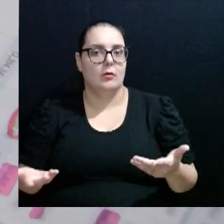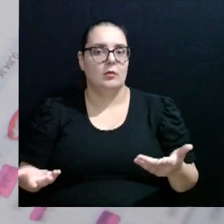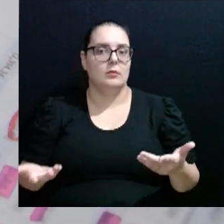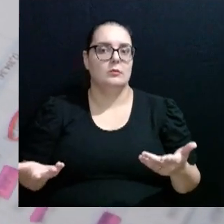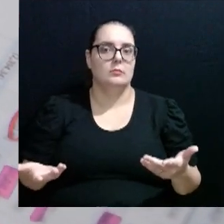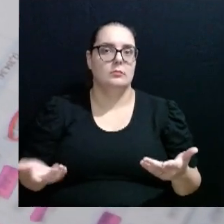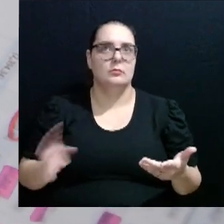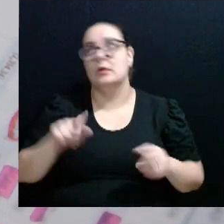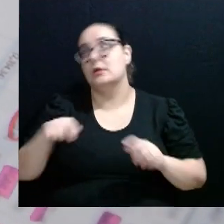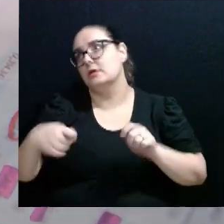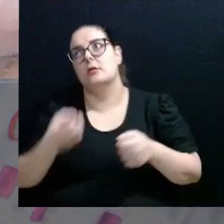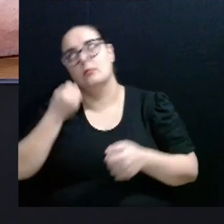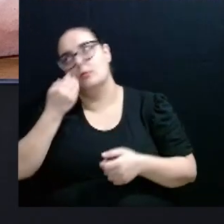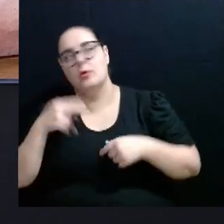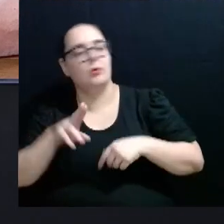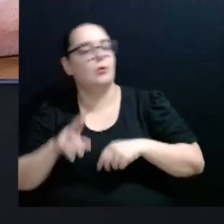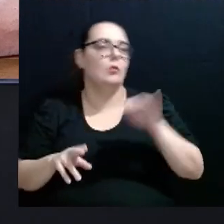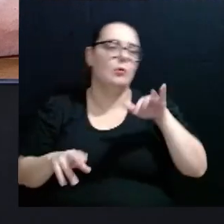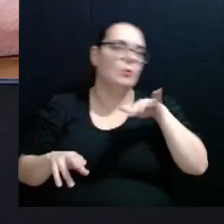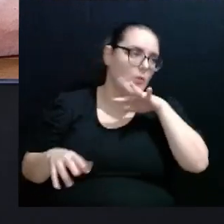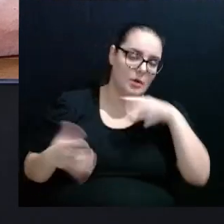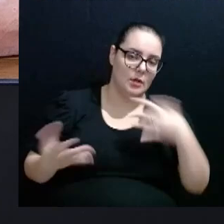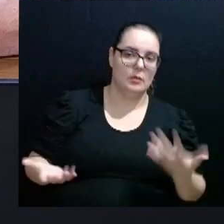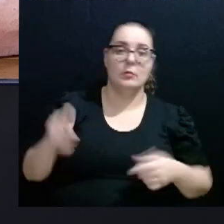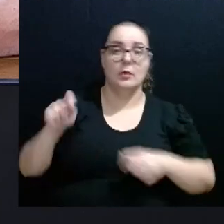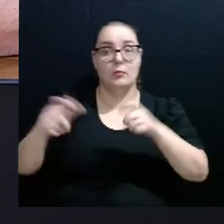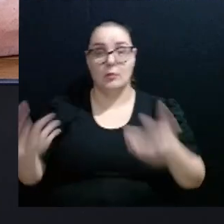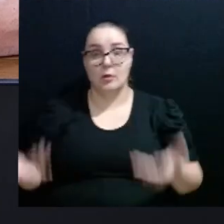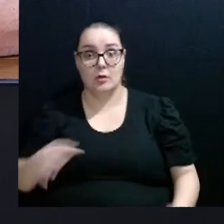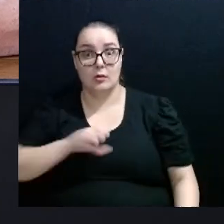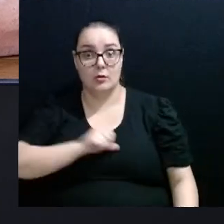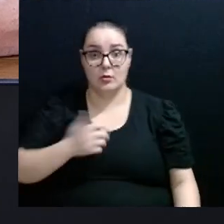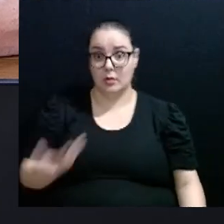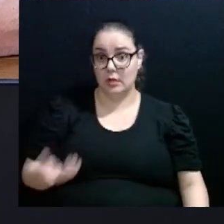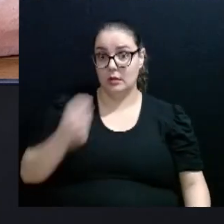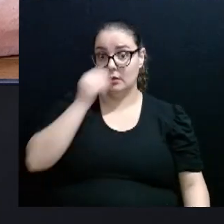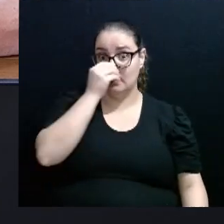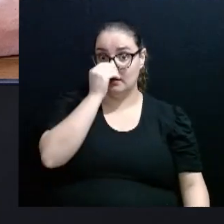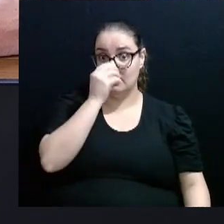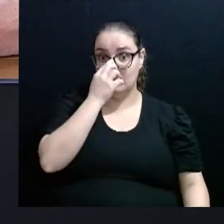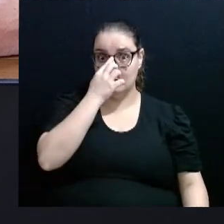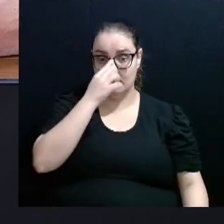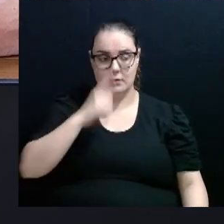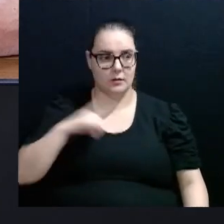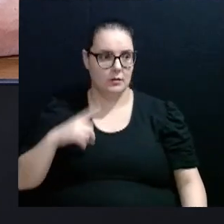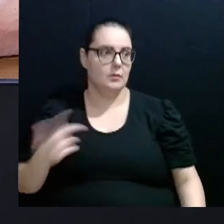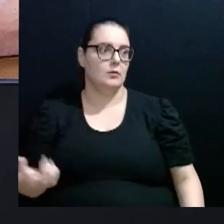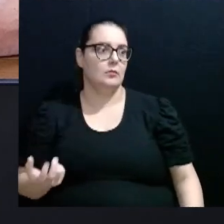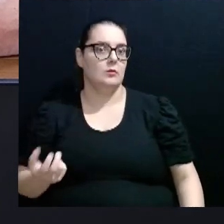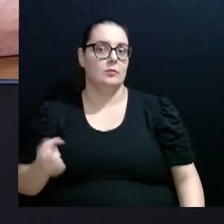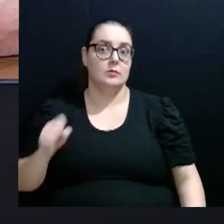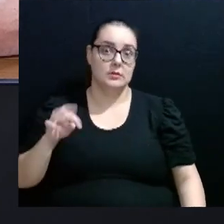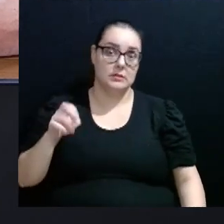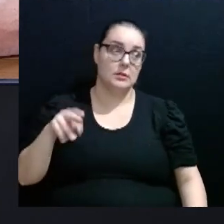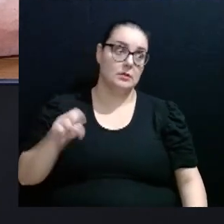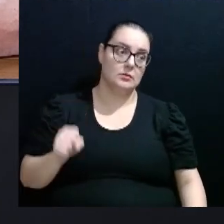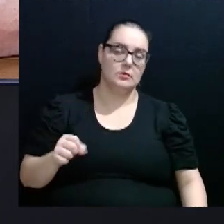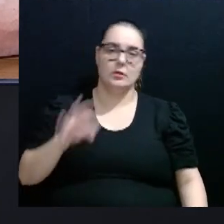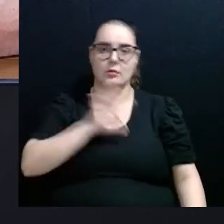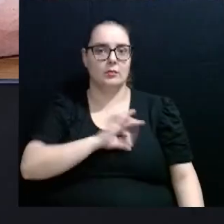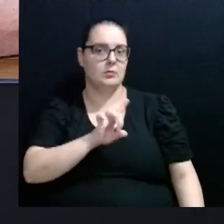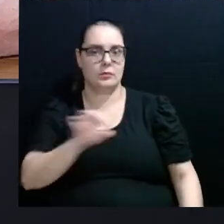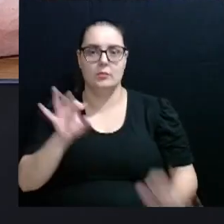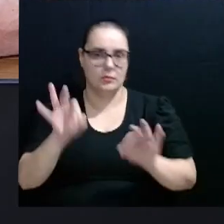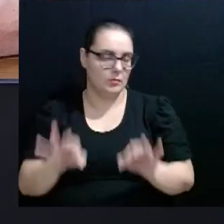ou ruim, mas do que aquela pessoa que gosta de né, ter um status em que o salário dela não comporta ou a renda dela